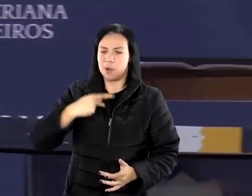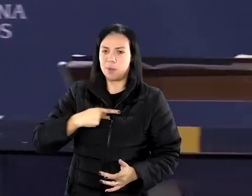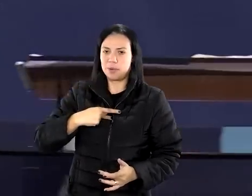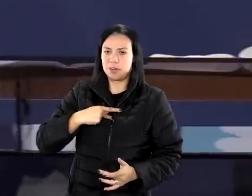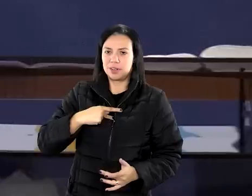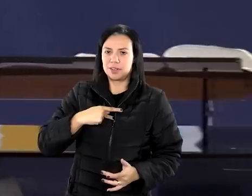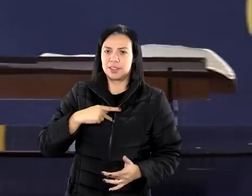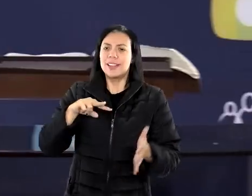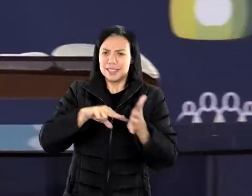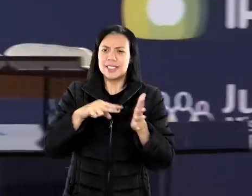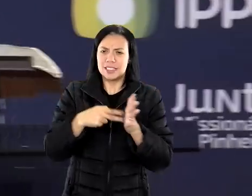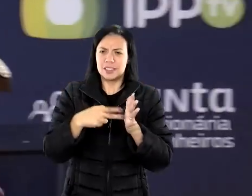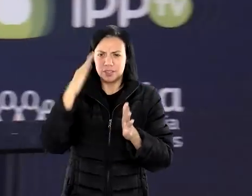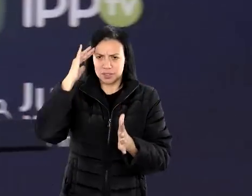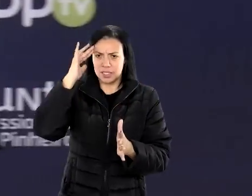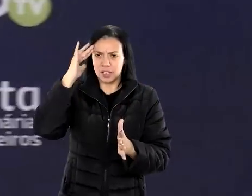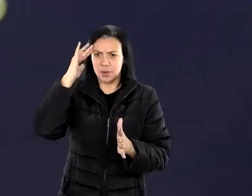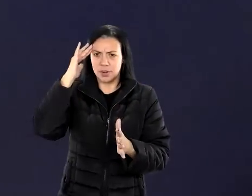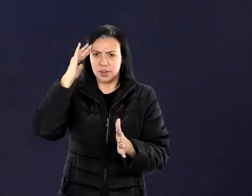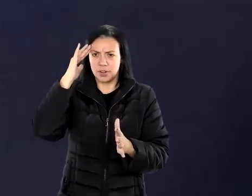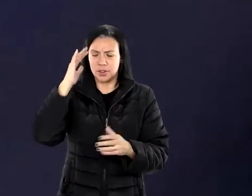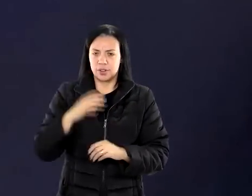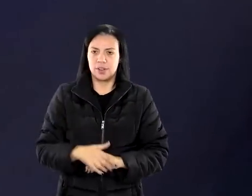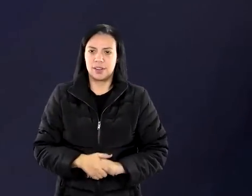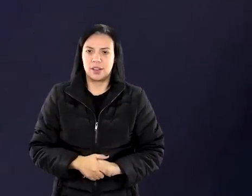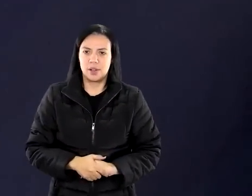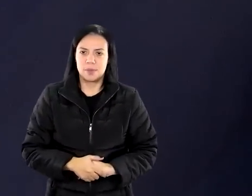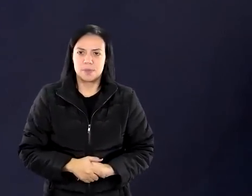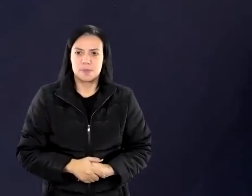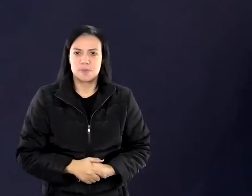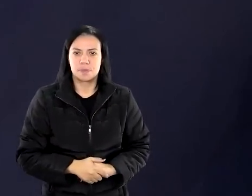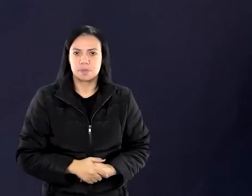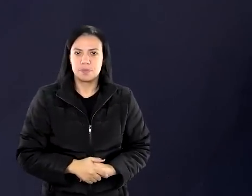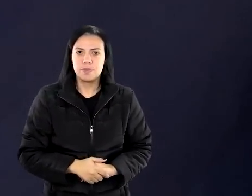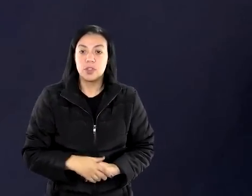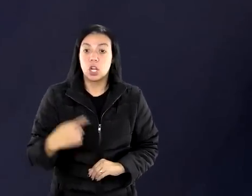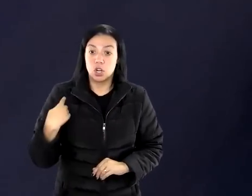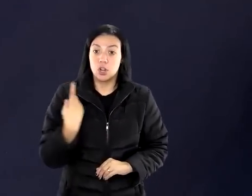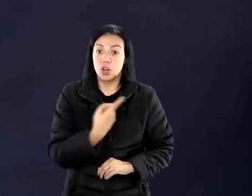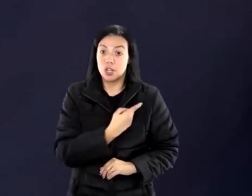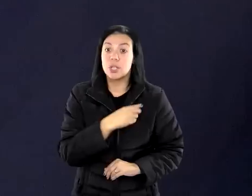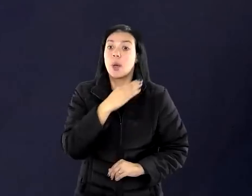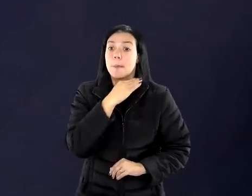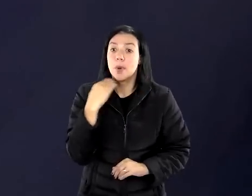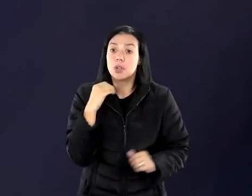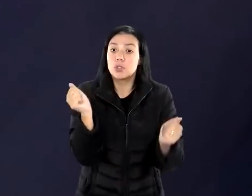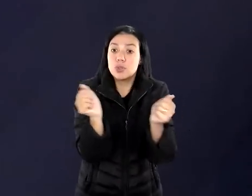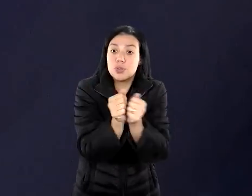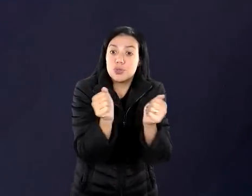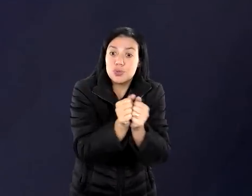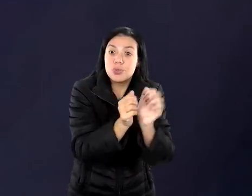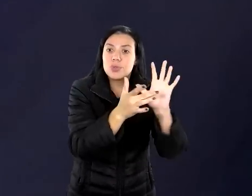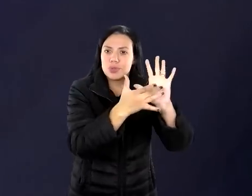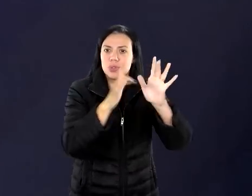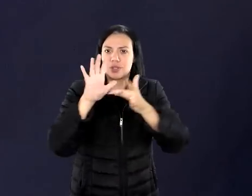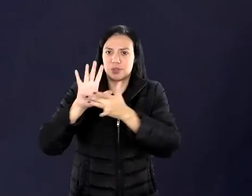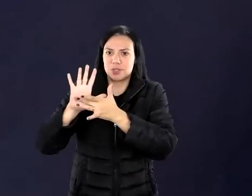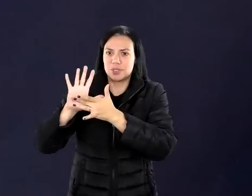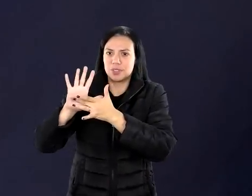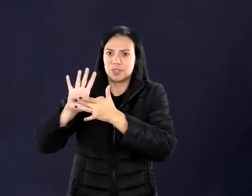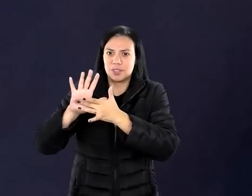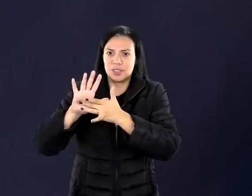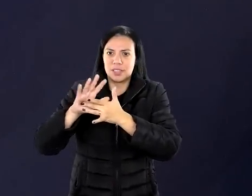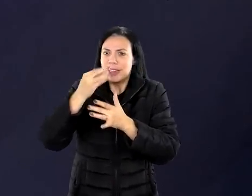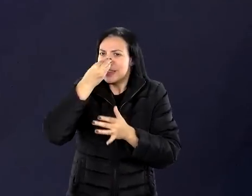Você entendeu o que eu estou dizendo? Morreu. Nós morremos com Cristo. Estamos crucificados para o mundo.